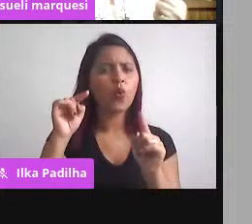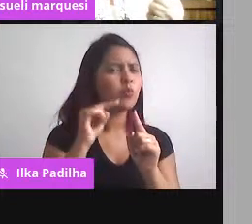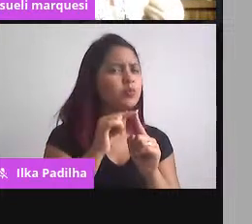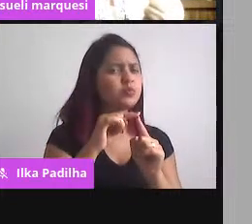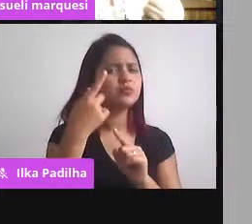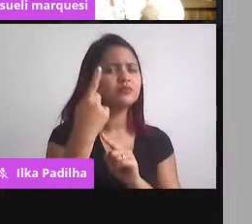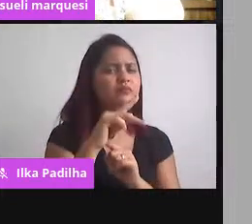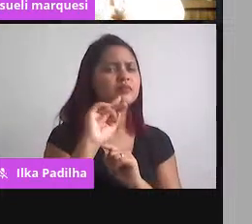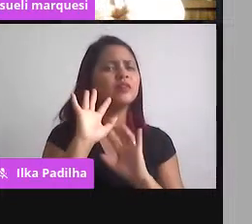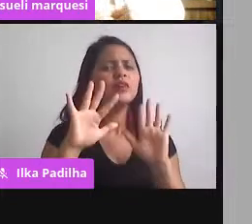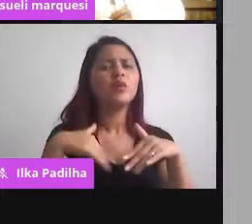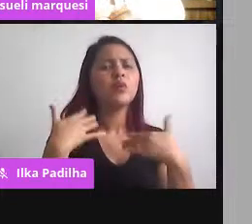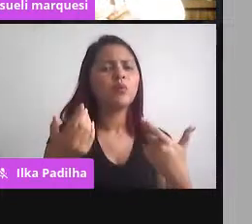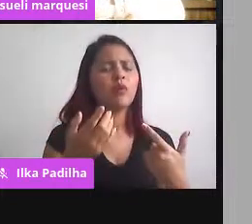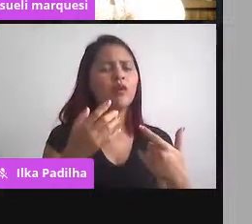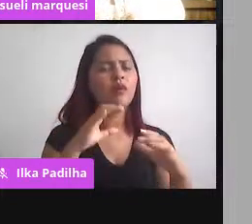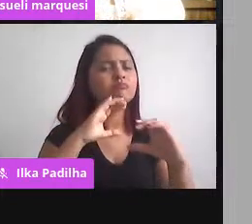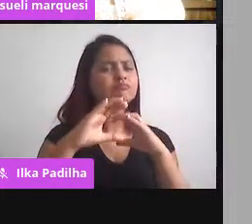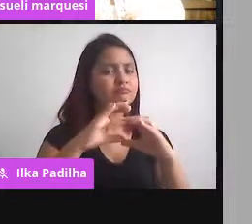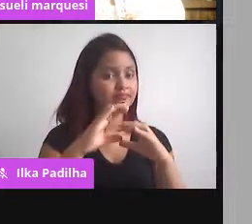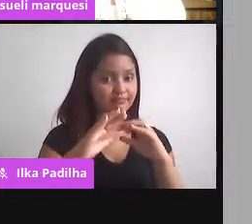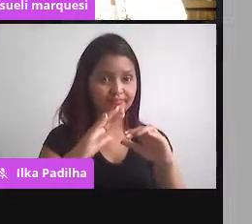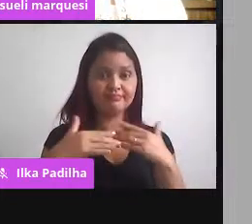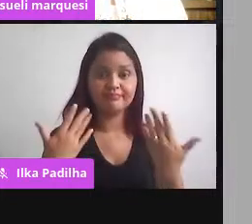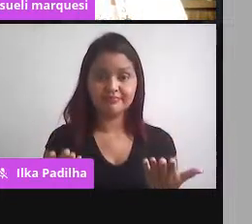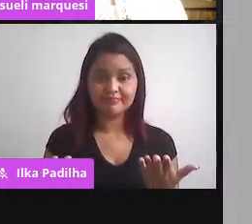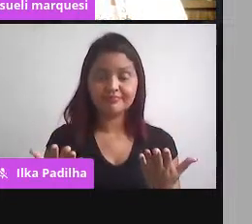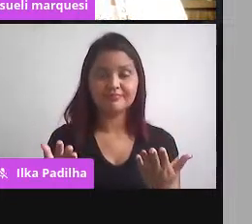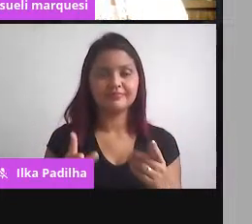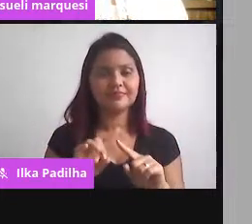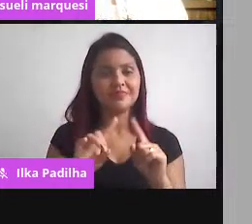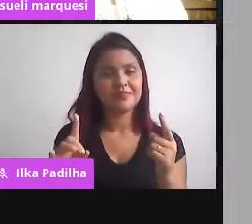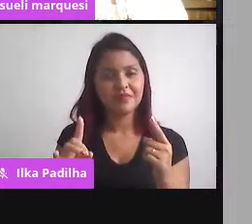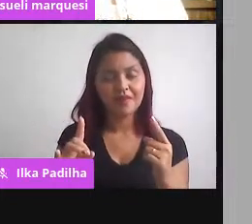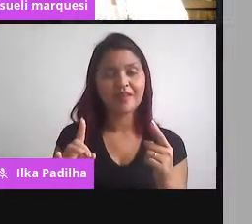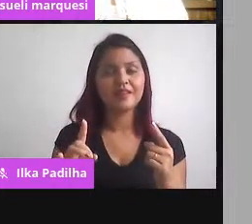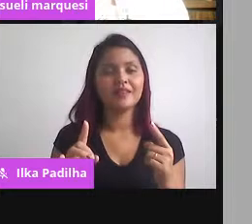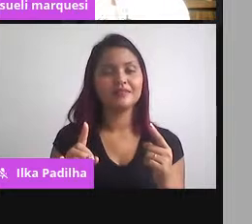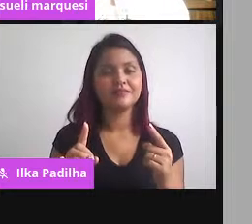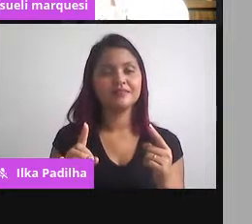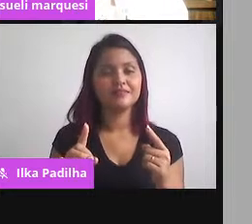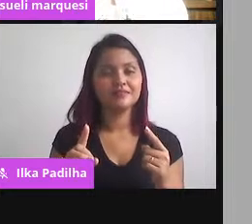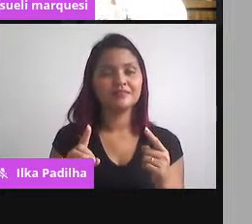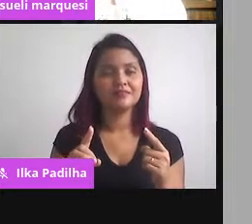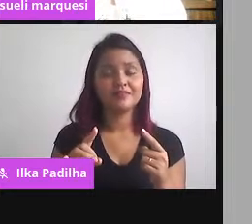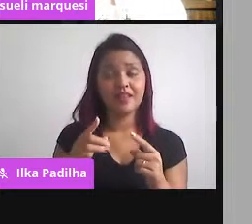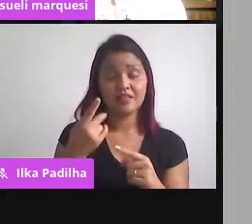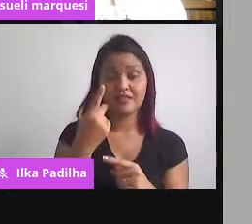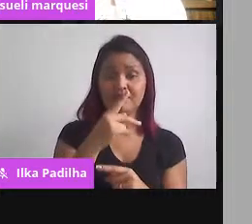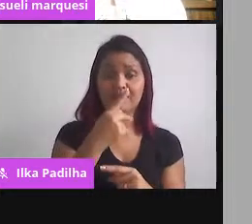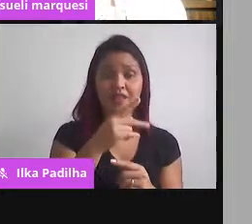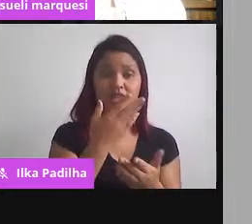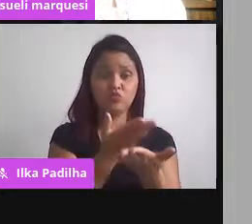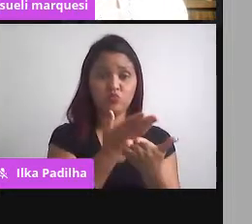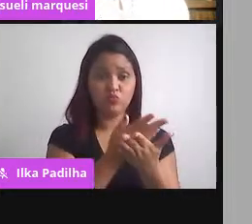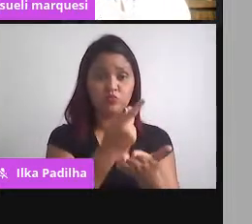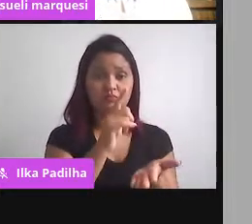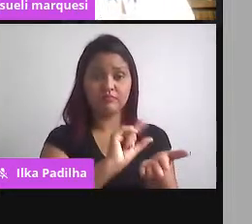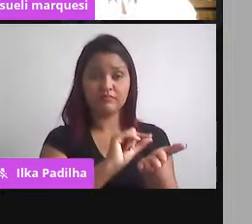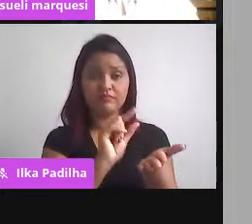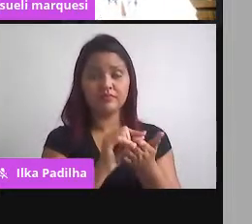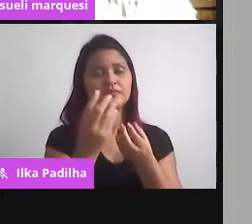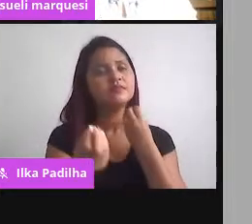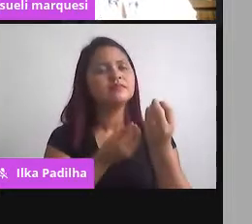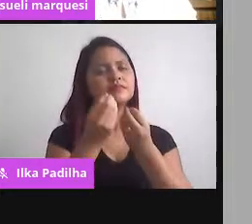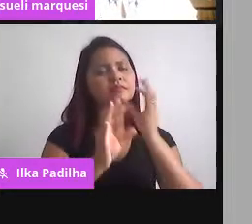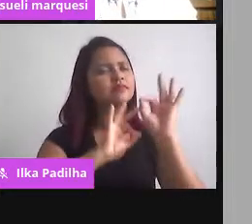finalidade comunicativa. Mas, do ponto de vista do trabalho dele, ele queria ver como é que se organizava